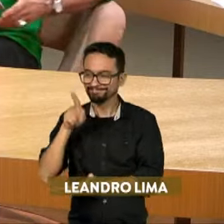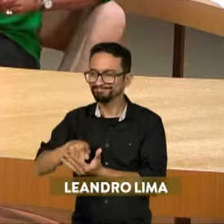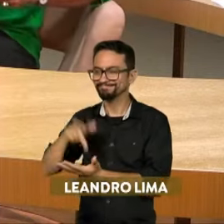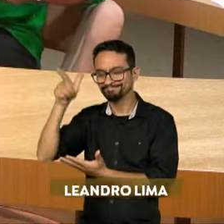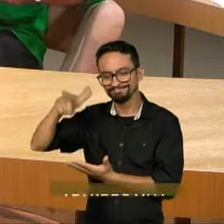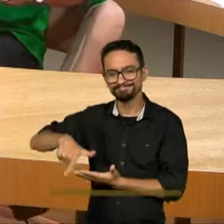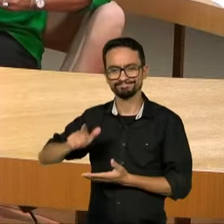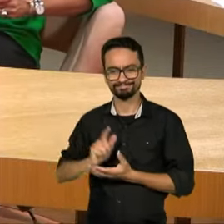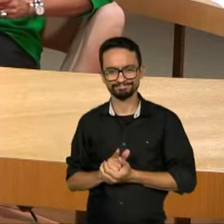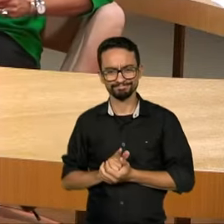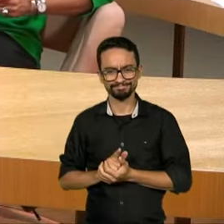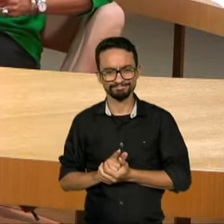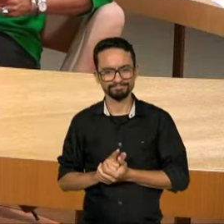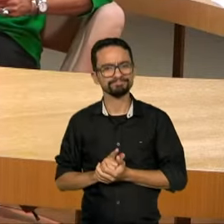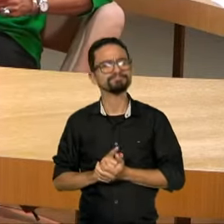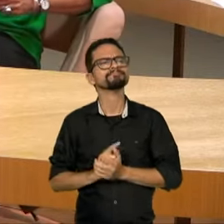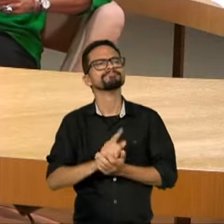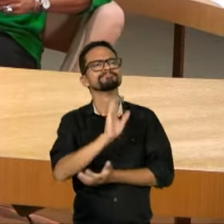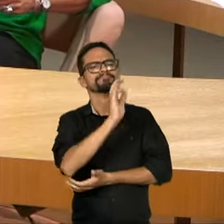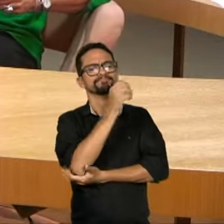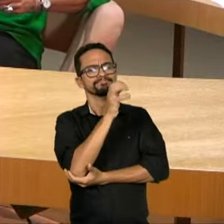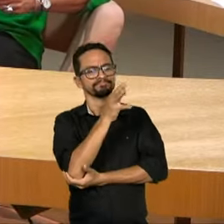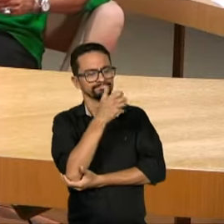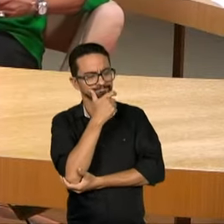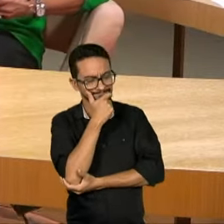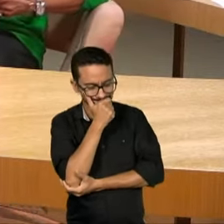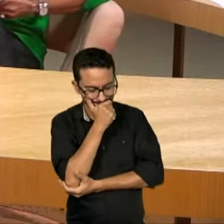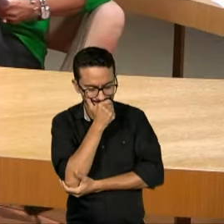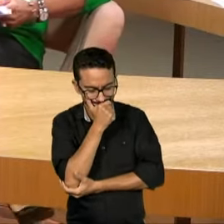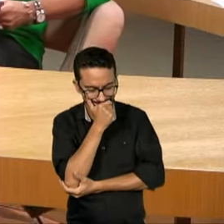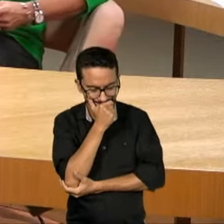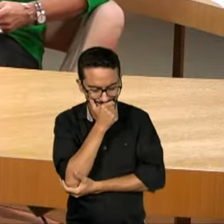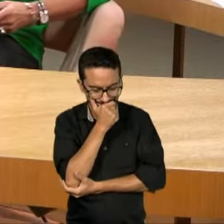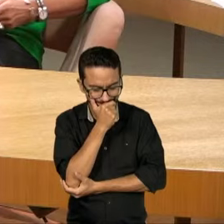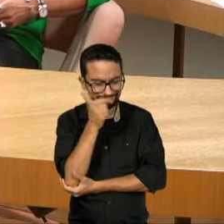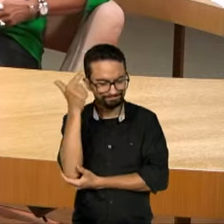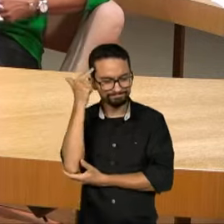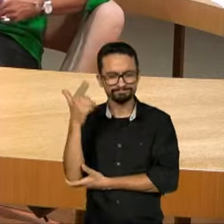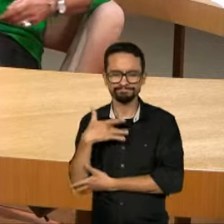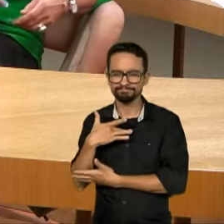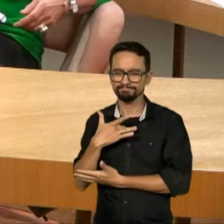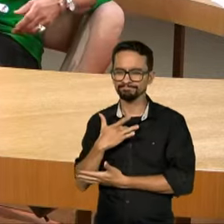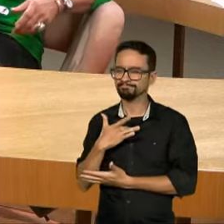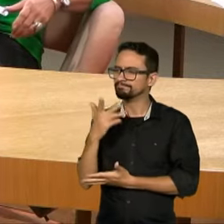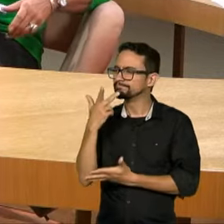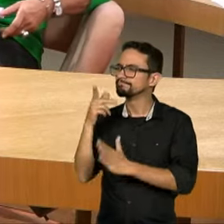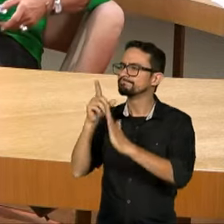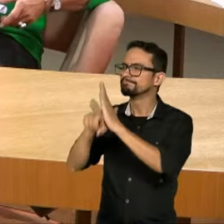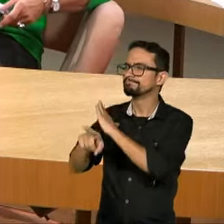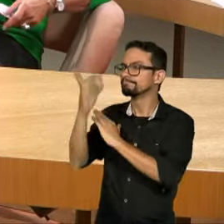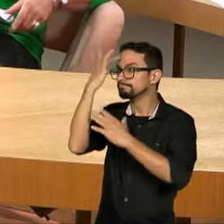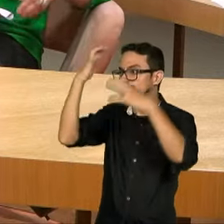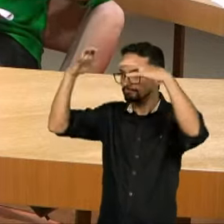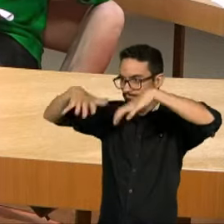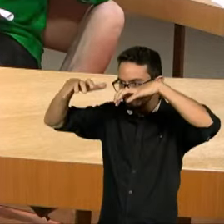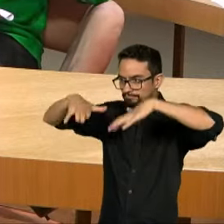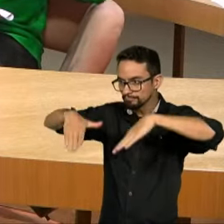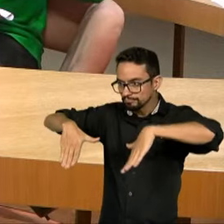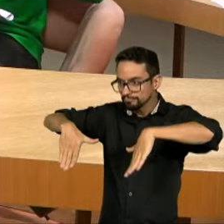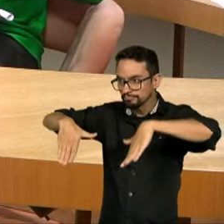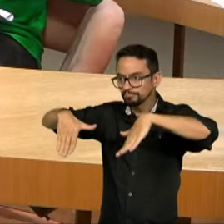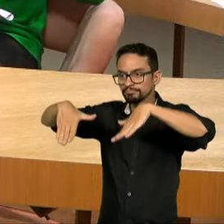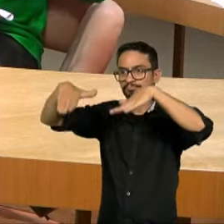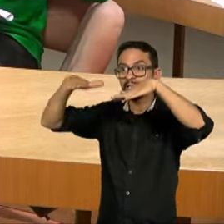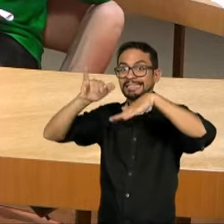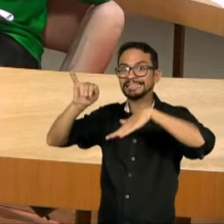né? Mas, assim, essa atenção em nível máximo, pela quantidade de água que caiu, eu acho que se as autoridades